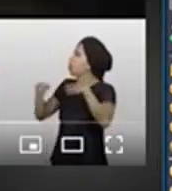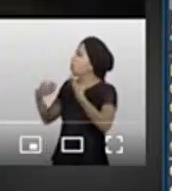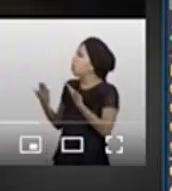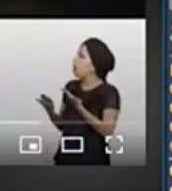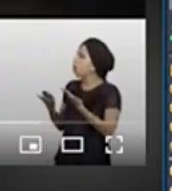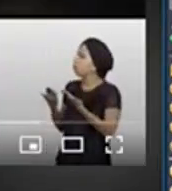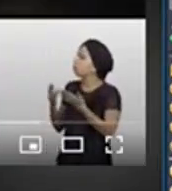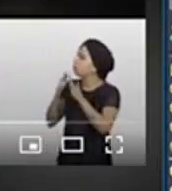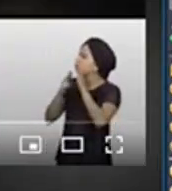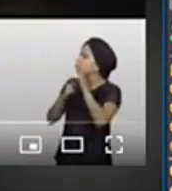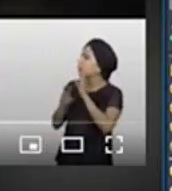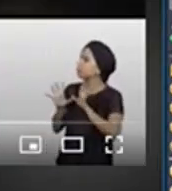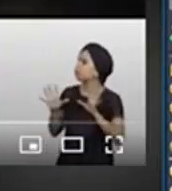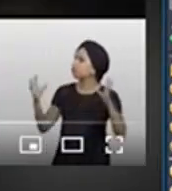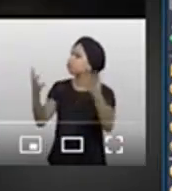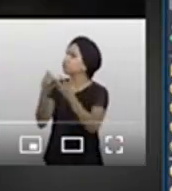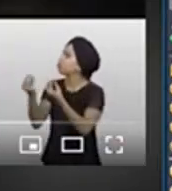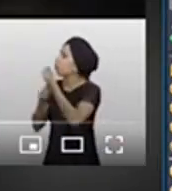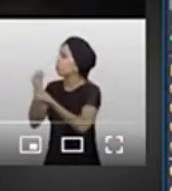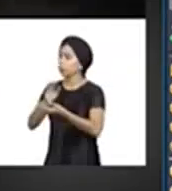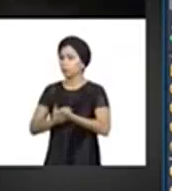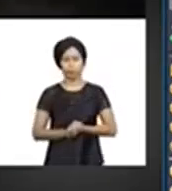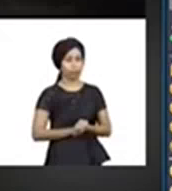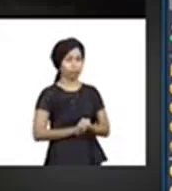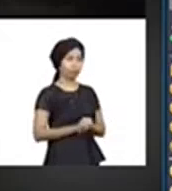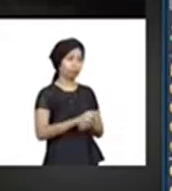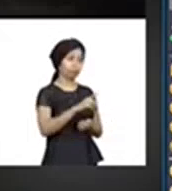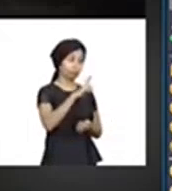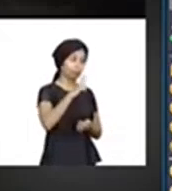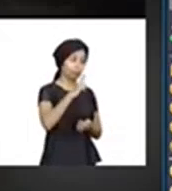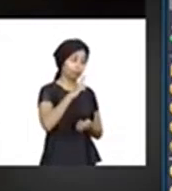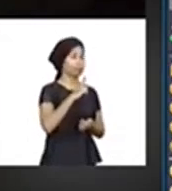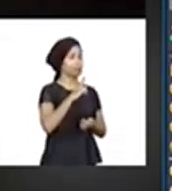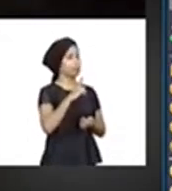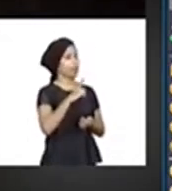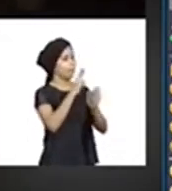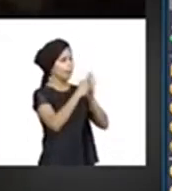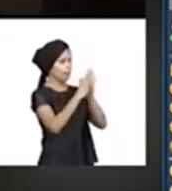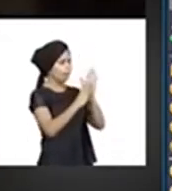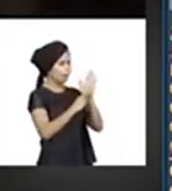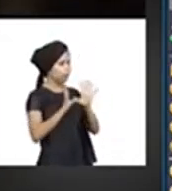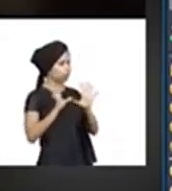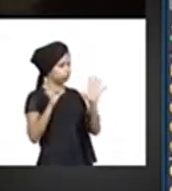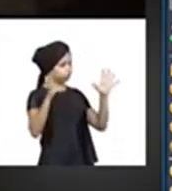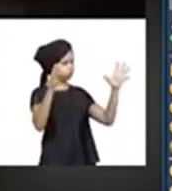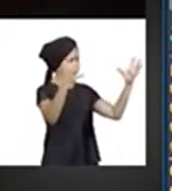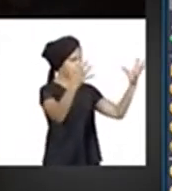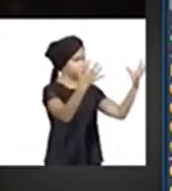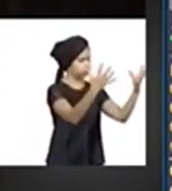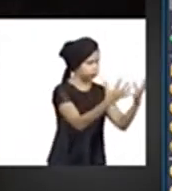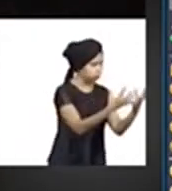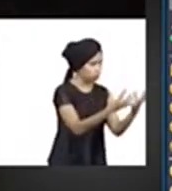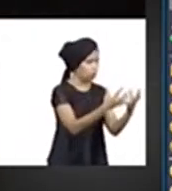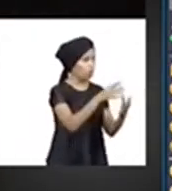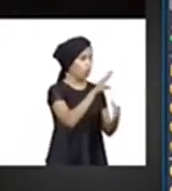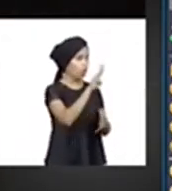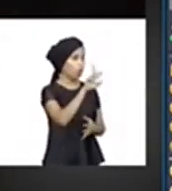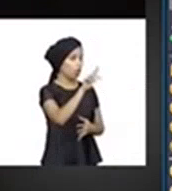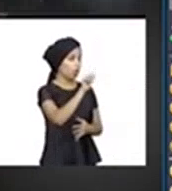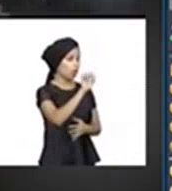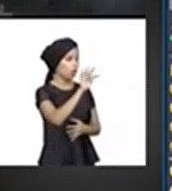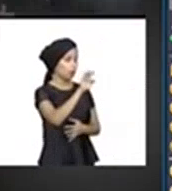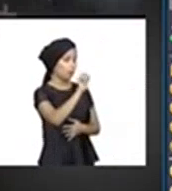área? Nessa etapa, a gente inicia o procedimento de segurança da detonação. O blaster envolvido, ou os blasters